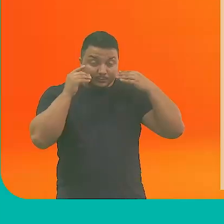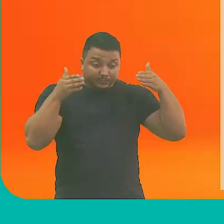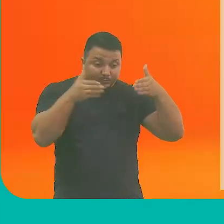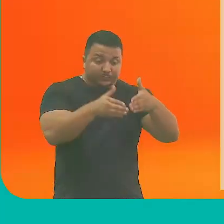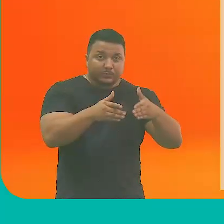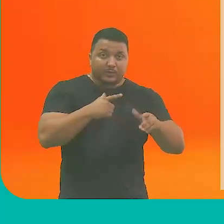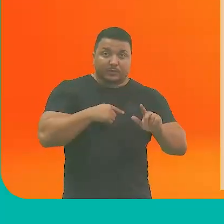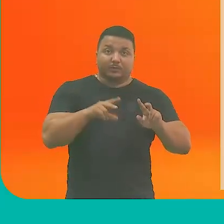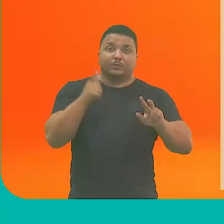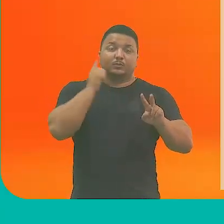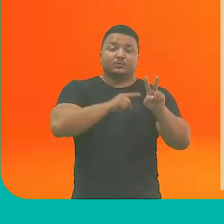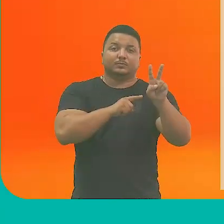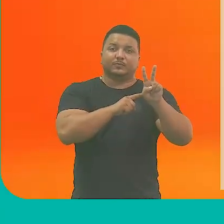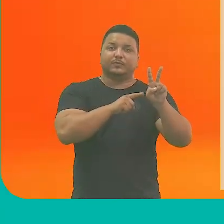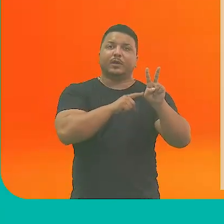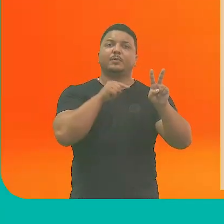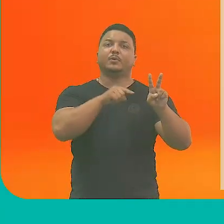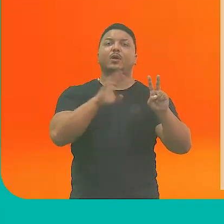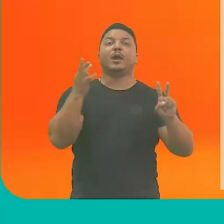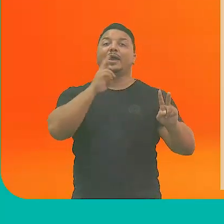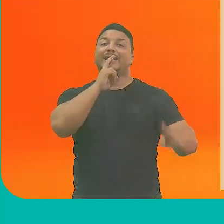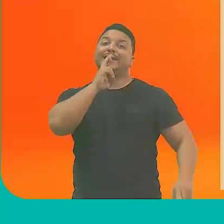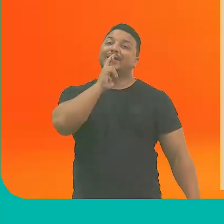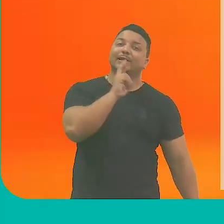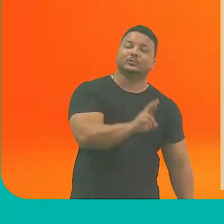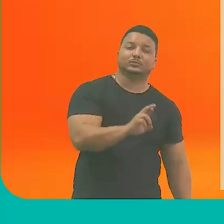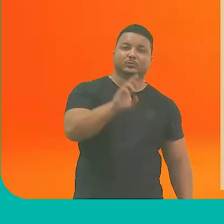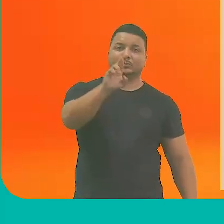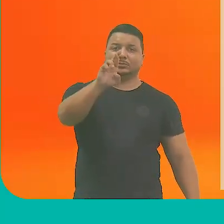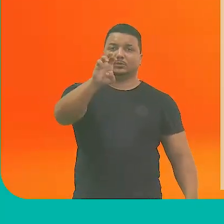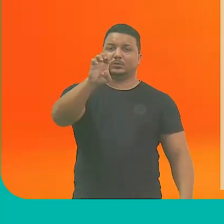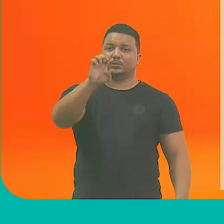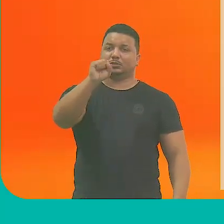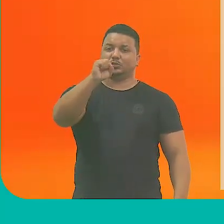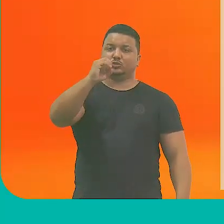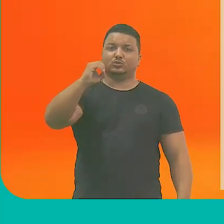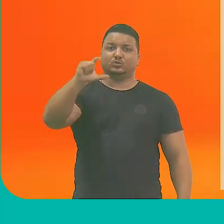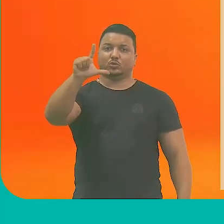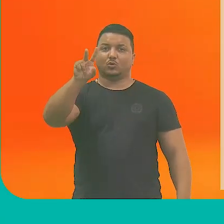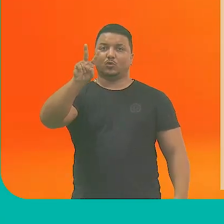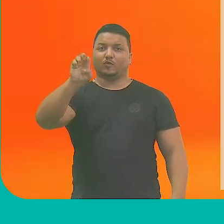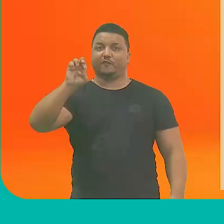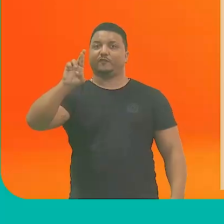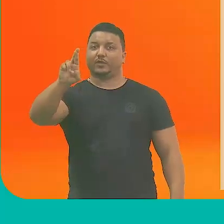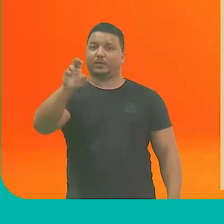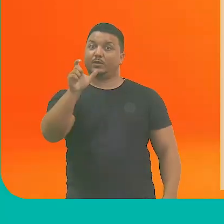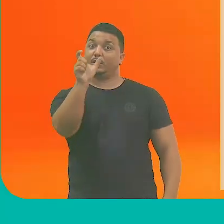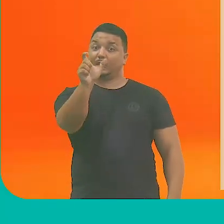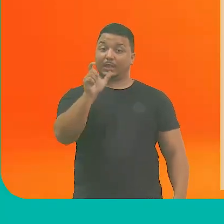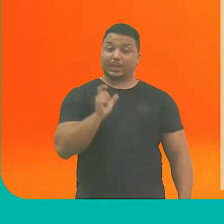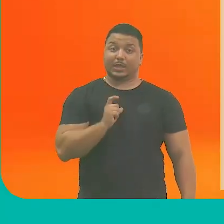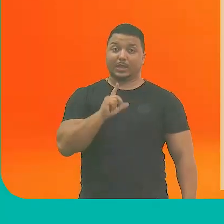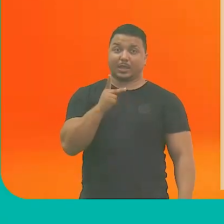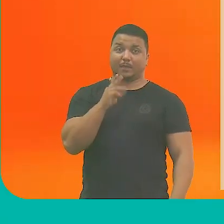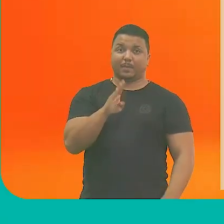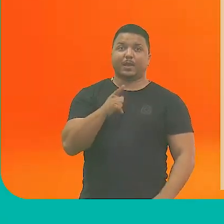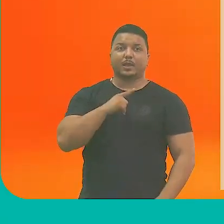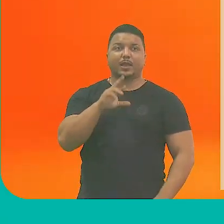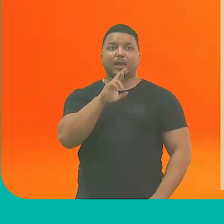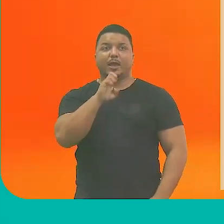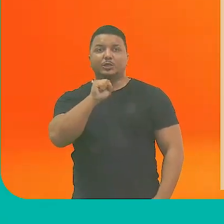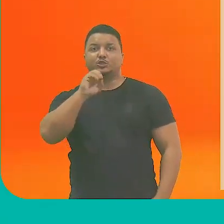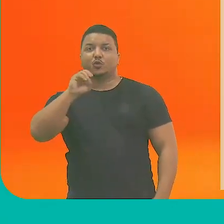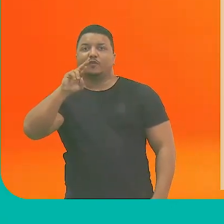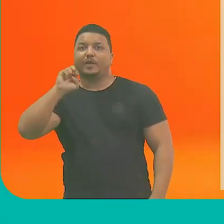verbo resolver. Toda vida que você pegar uma questão e na habilidade tiver resolver, ela vai